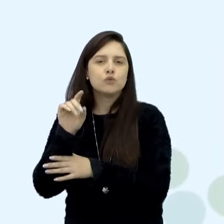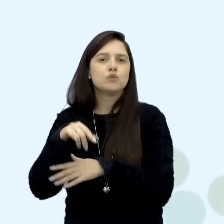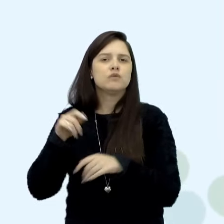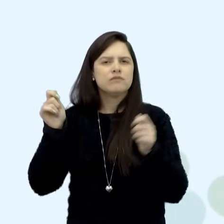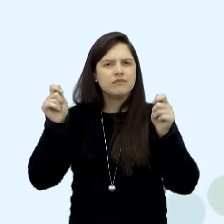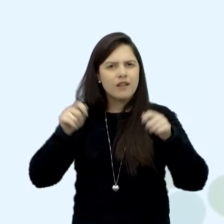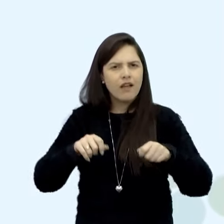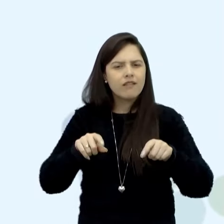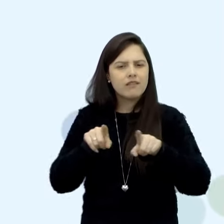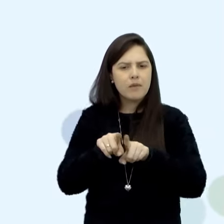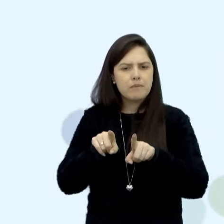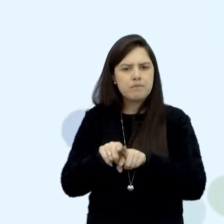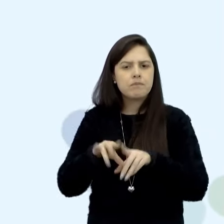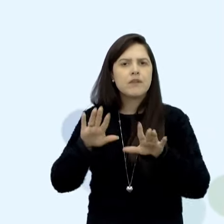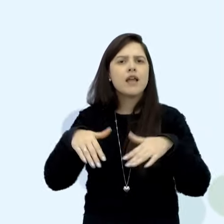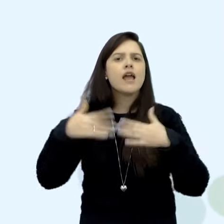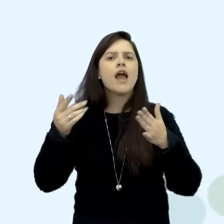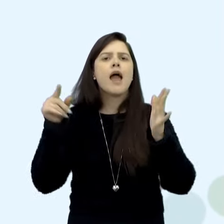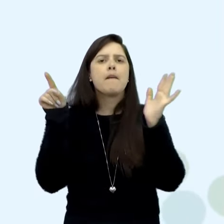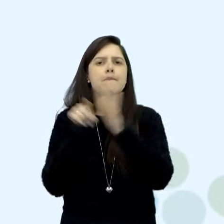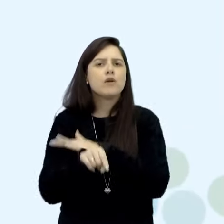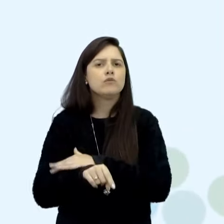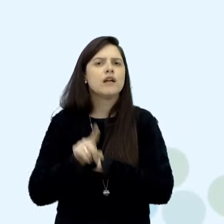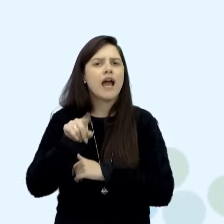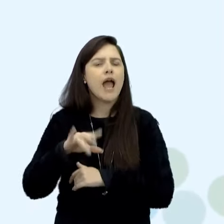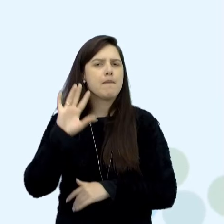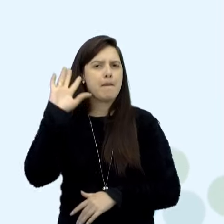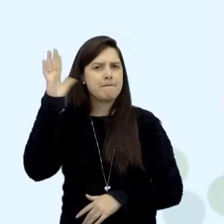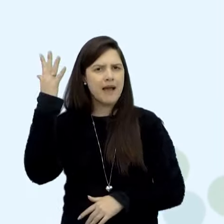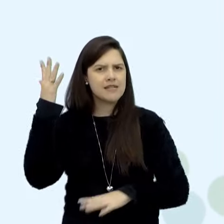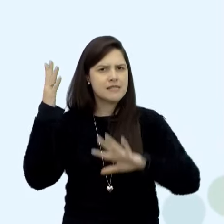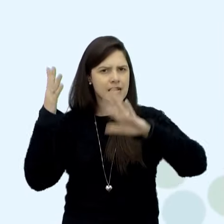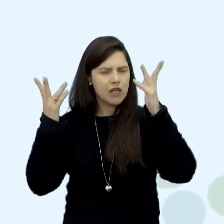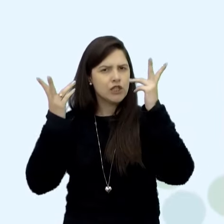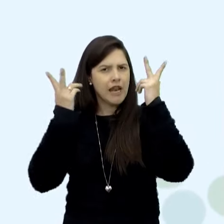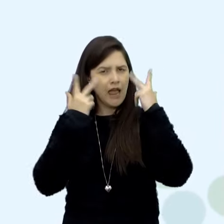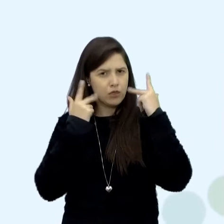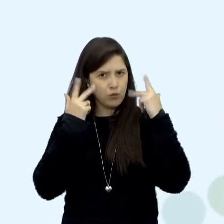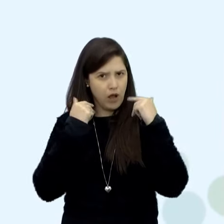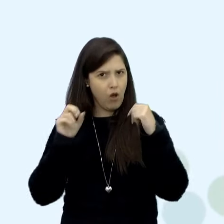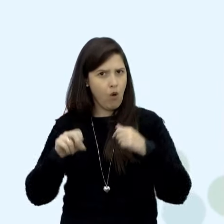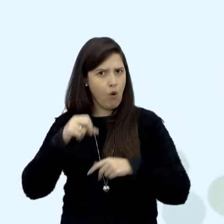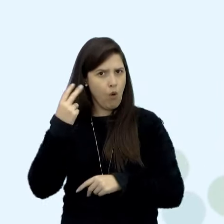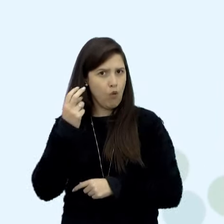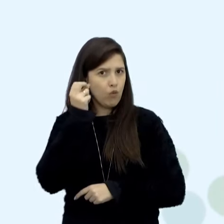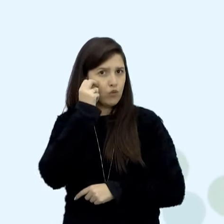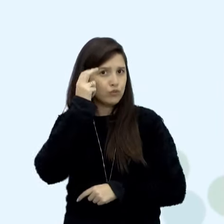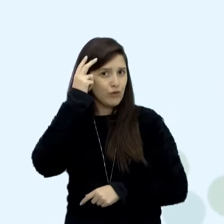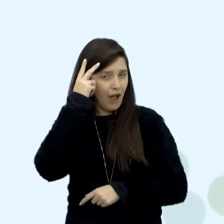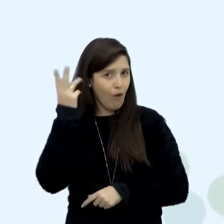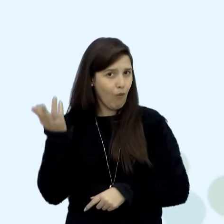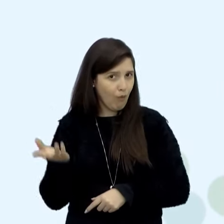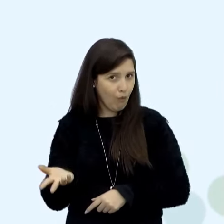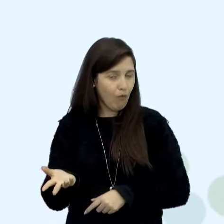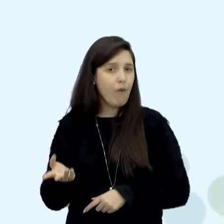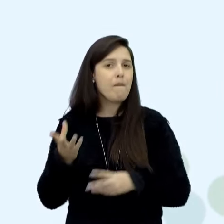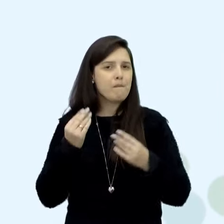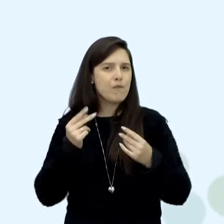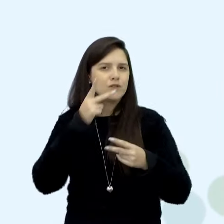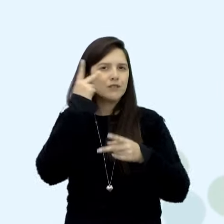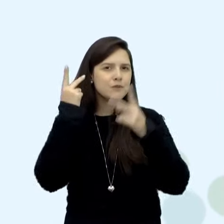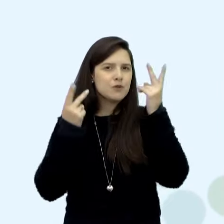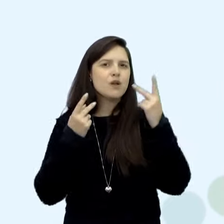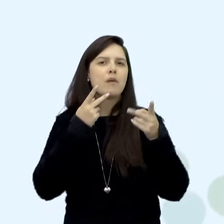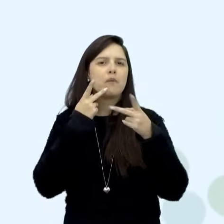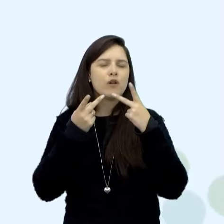imagem. E essa criação de gado é uma paisagem natural ou cultural? Muitas pessoas podem